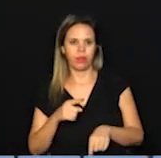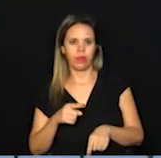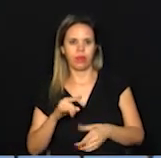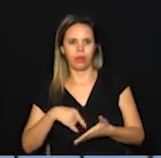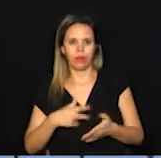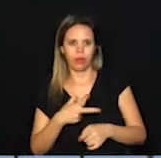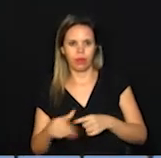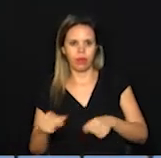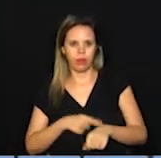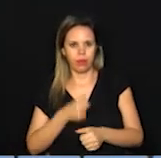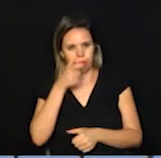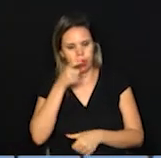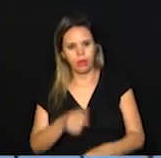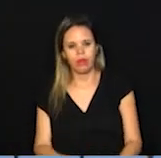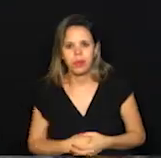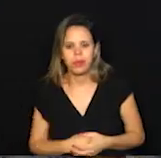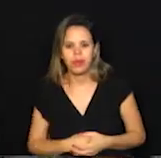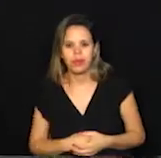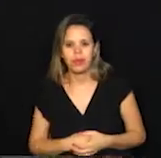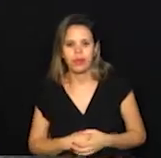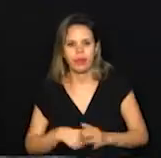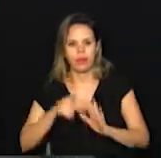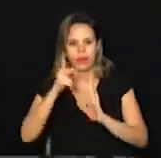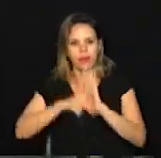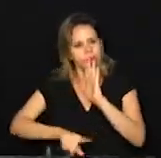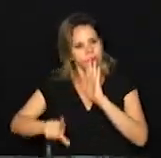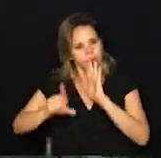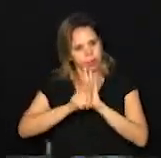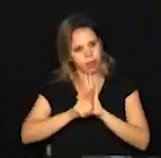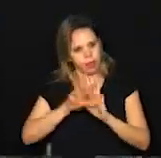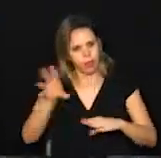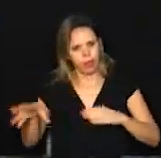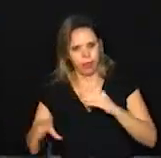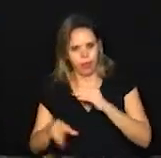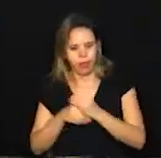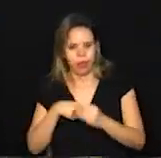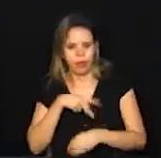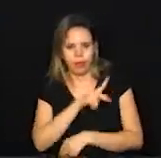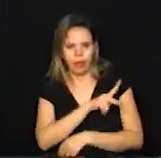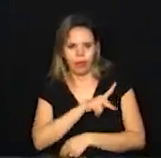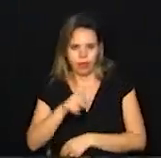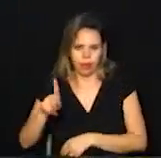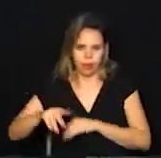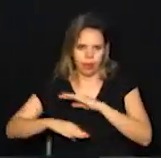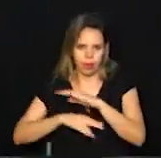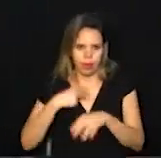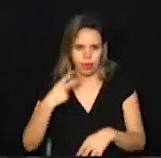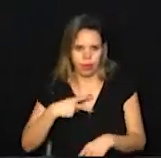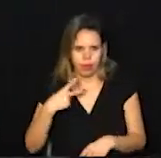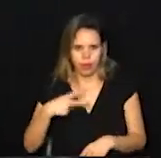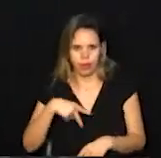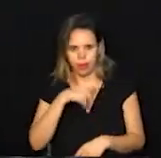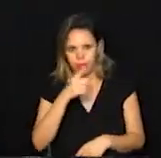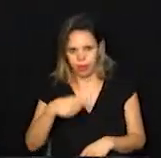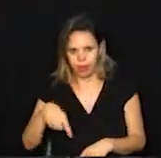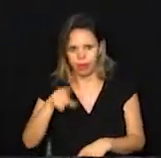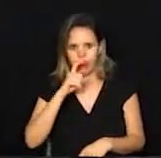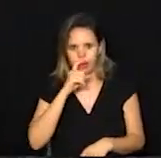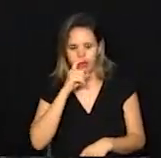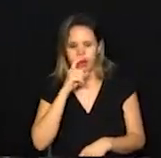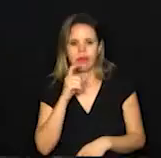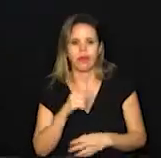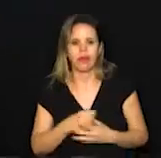alvarás vencidos. Acompanhe. O projeto de lei complementar do presidente da Câmara de Campinas, o vereador